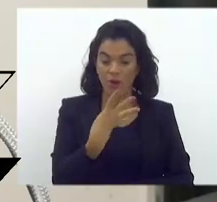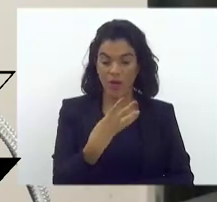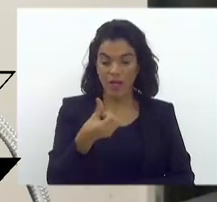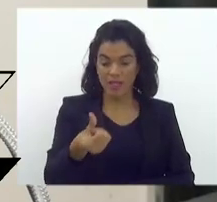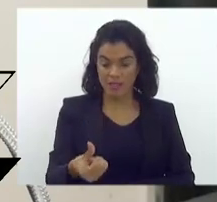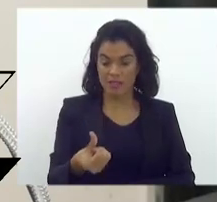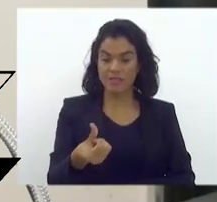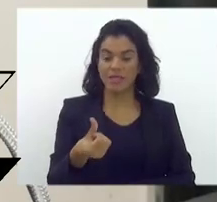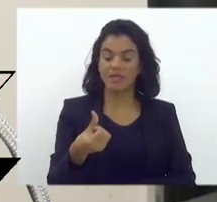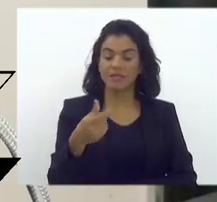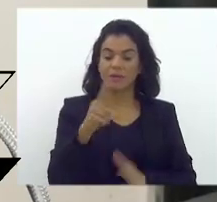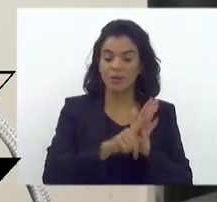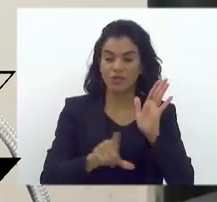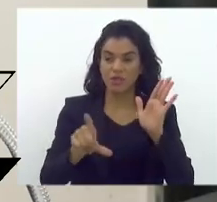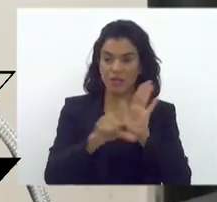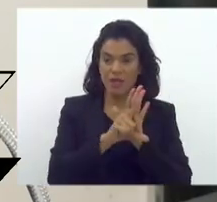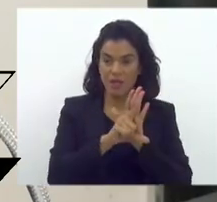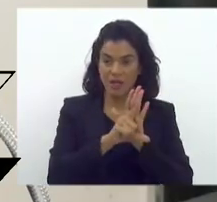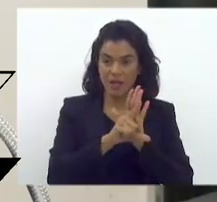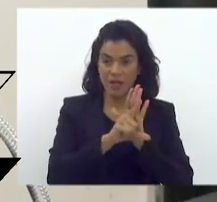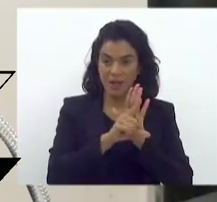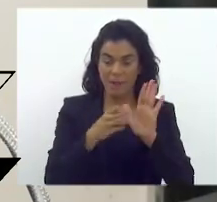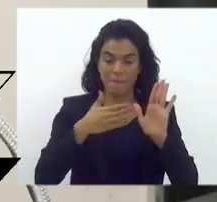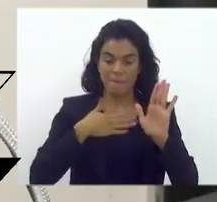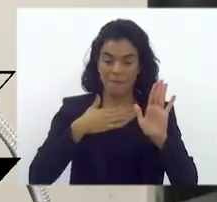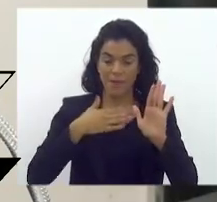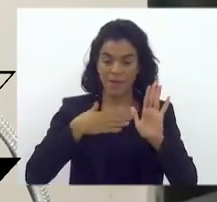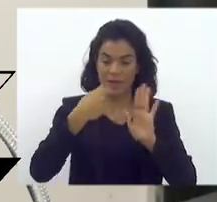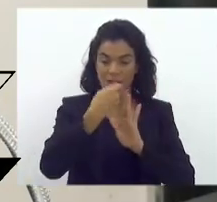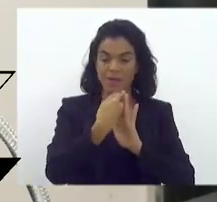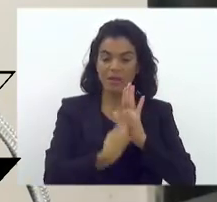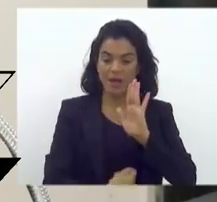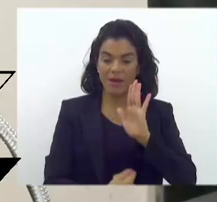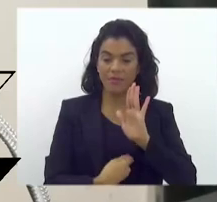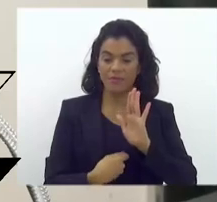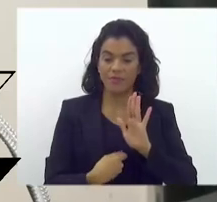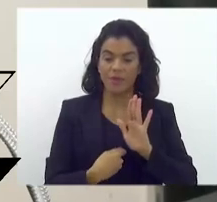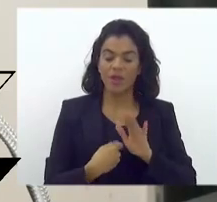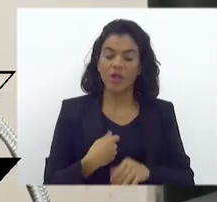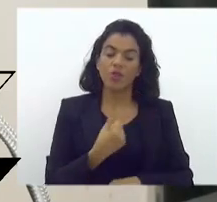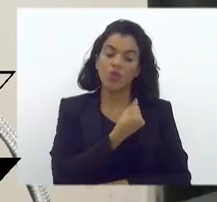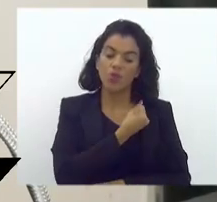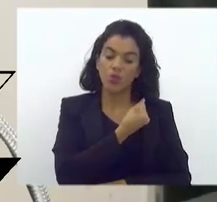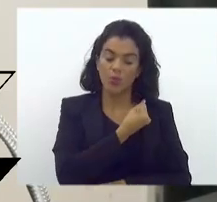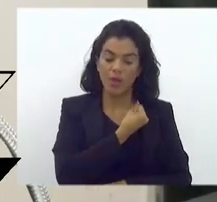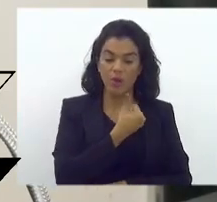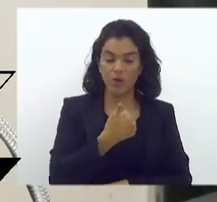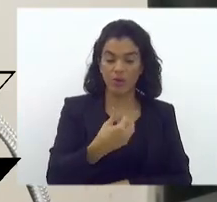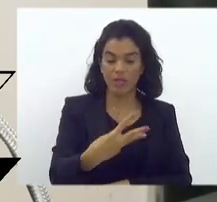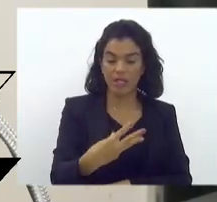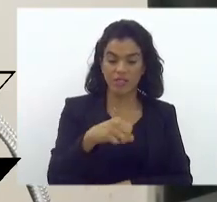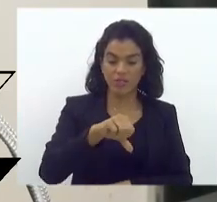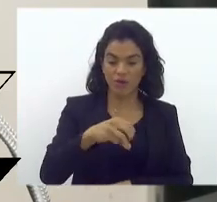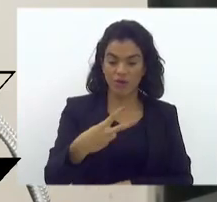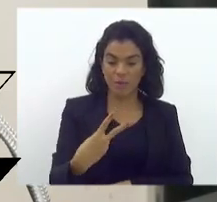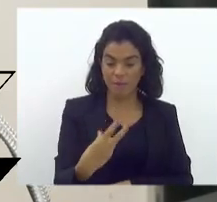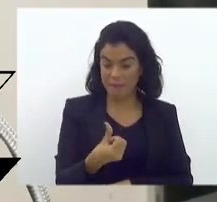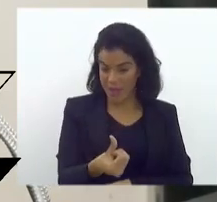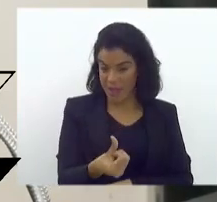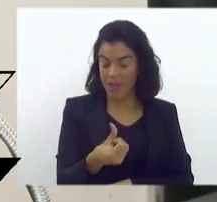da pauta. É um projeto de minha relatoria, né? Um projeto de minha relatoria. Trata-se do PL 1396